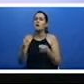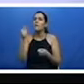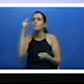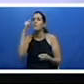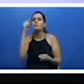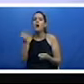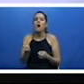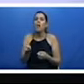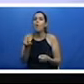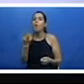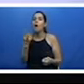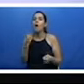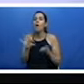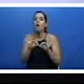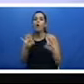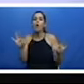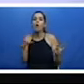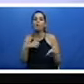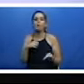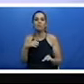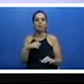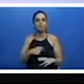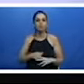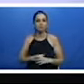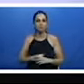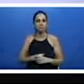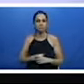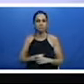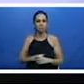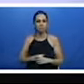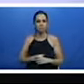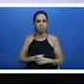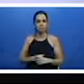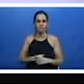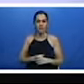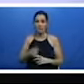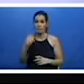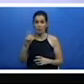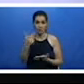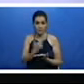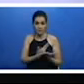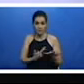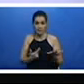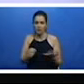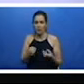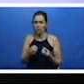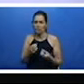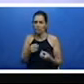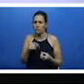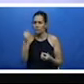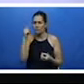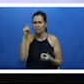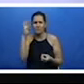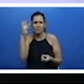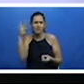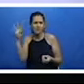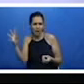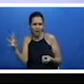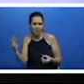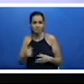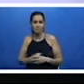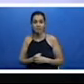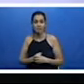quantas cordas ele vai ter sem ter que desenhar ele? Agora você imagina